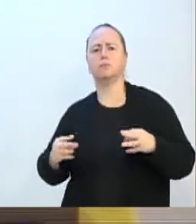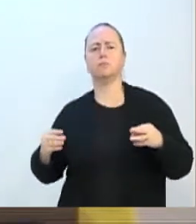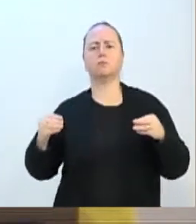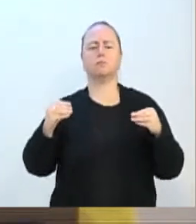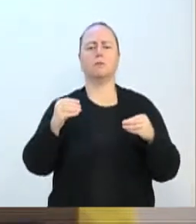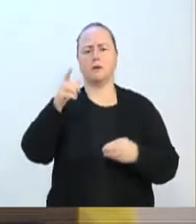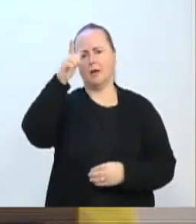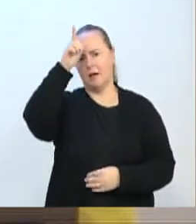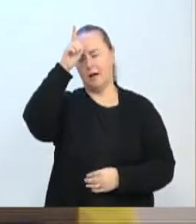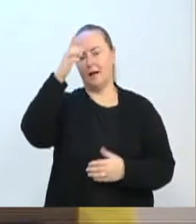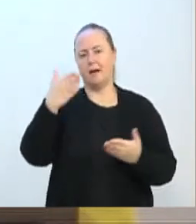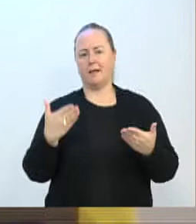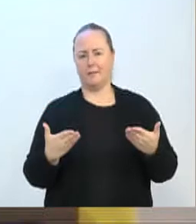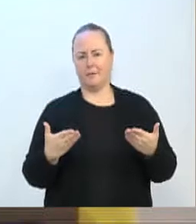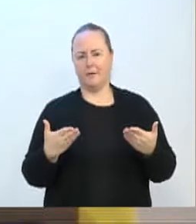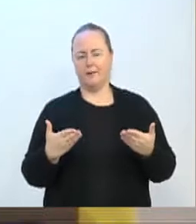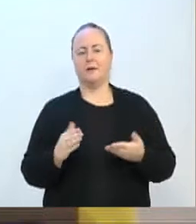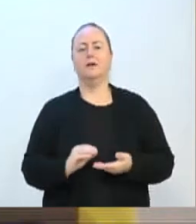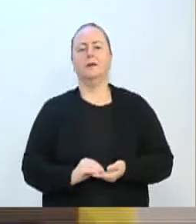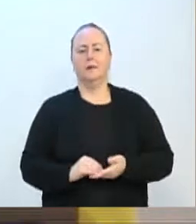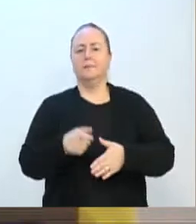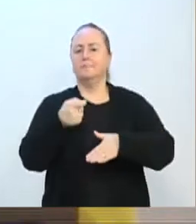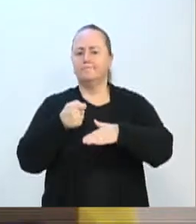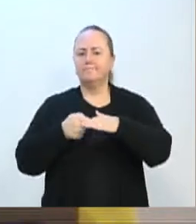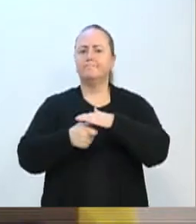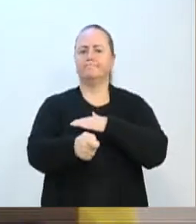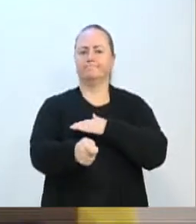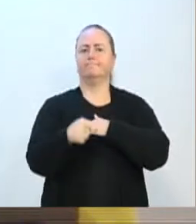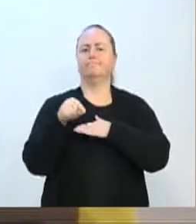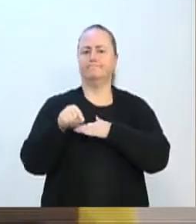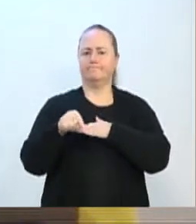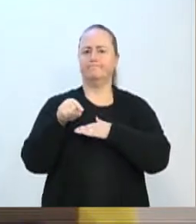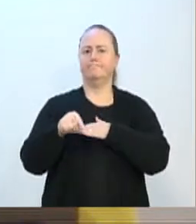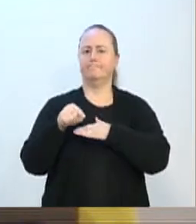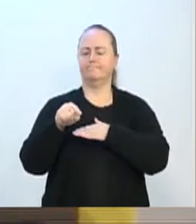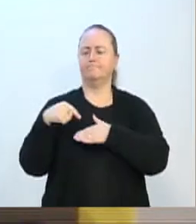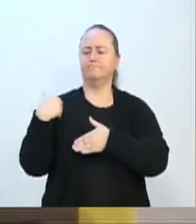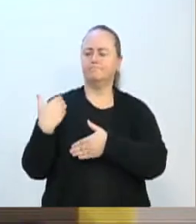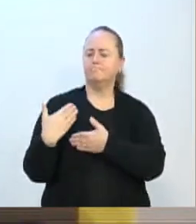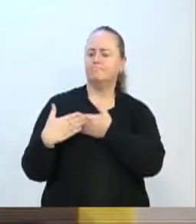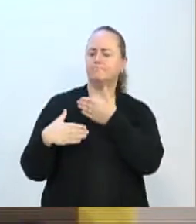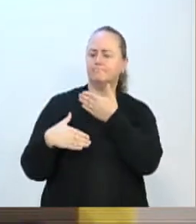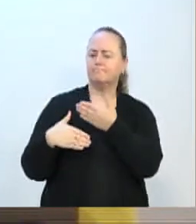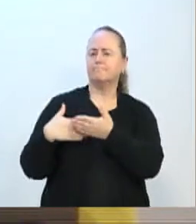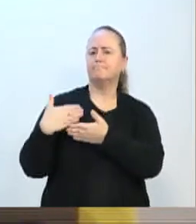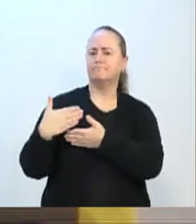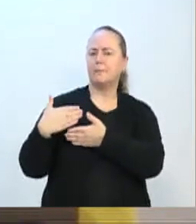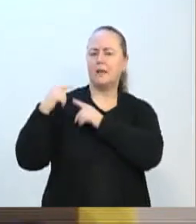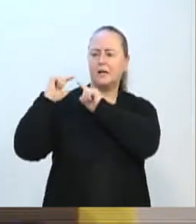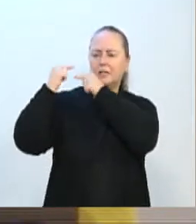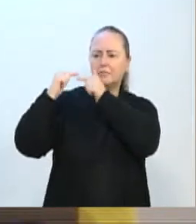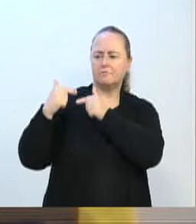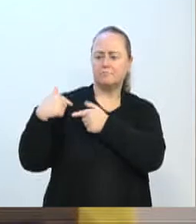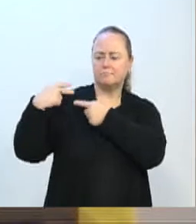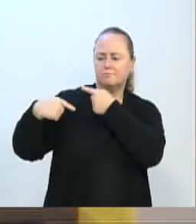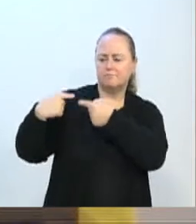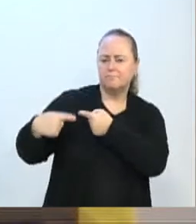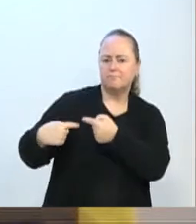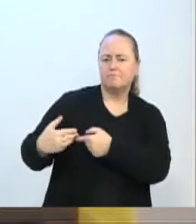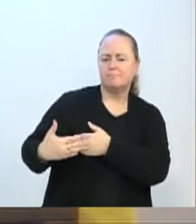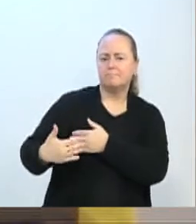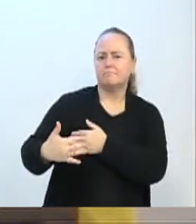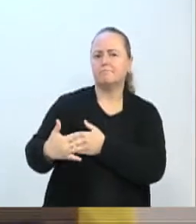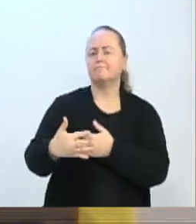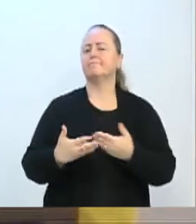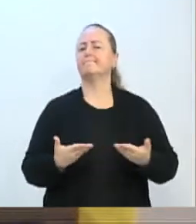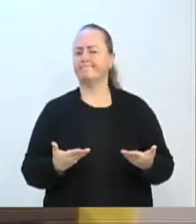ver com o envelhecimento da população. Ao longo do tempo, observou-se que as novas gerações, por razões várias,